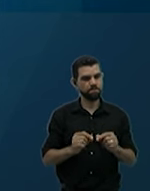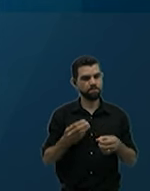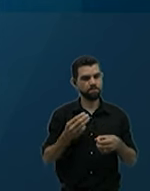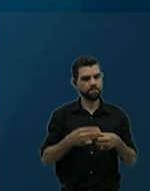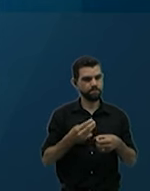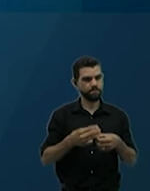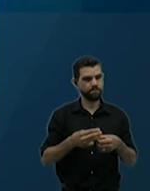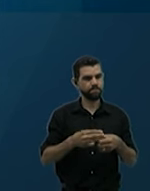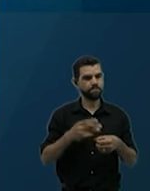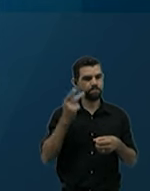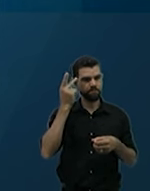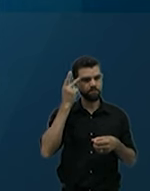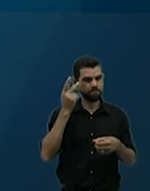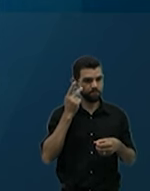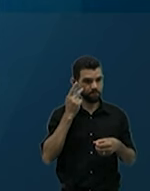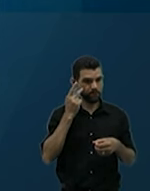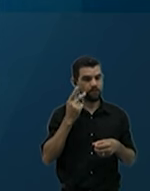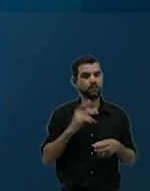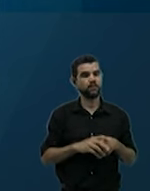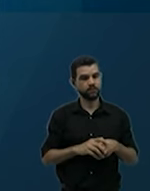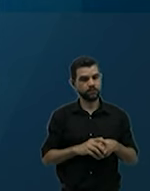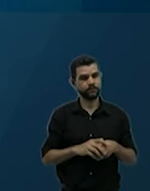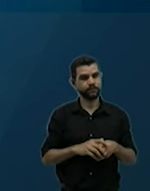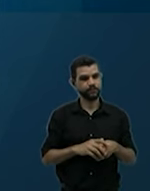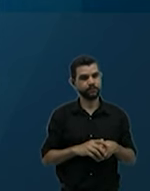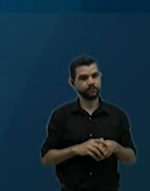tese, mas que é caso de provimento